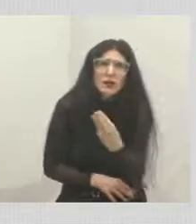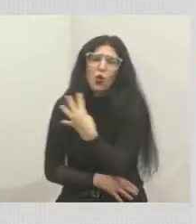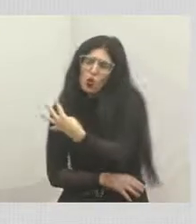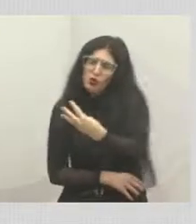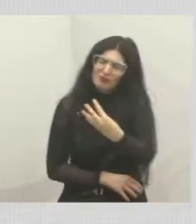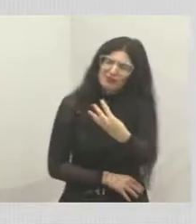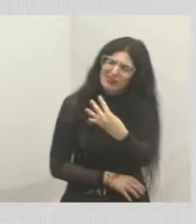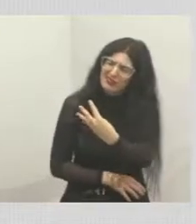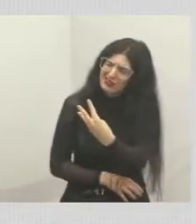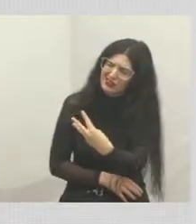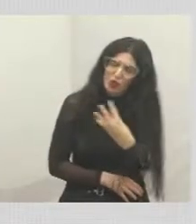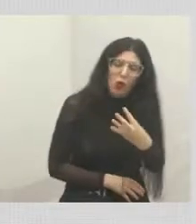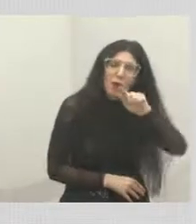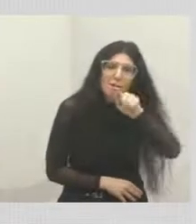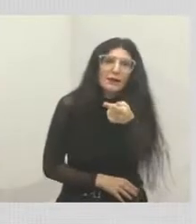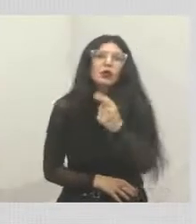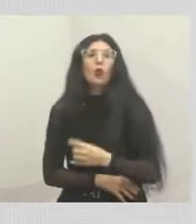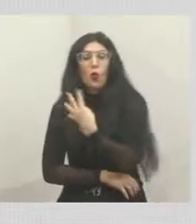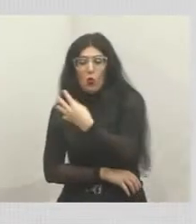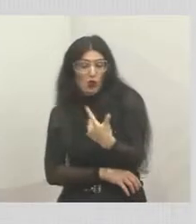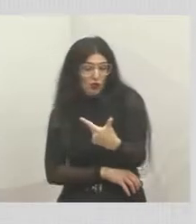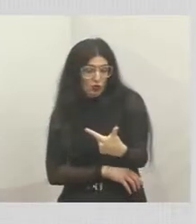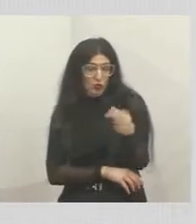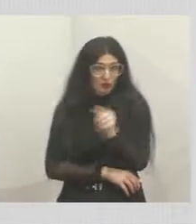12.434.000, chegando ao percentual de